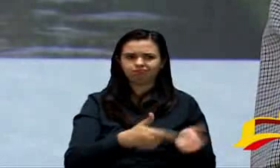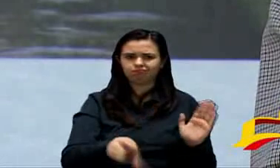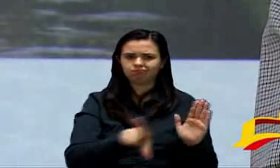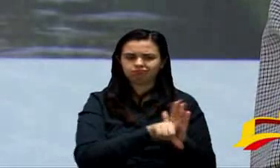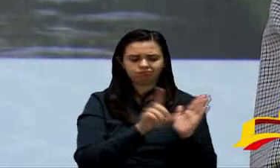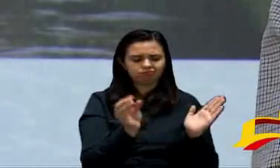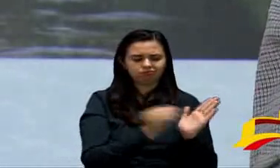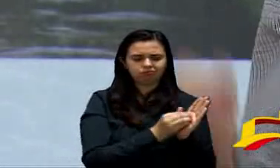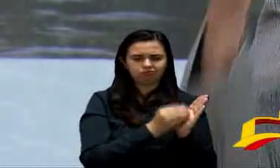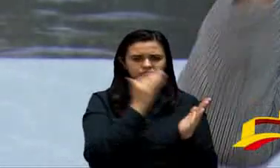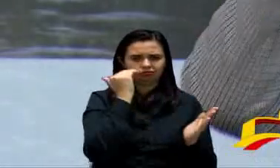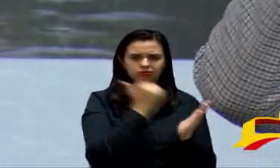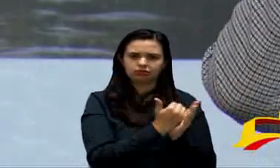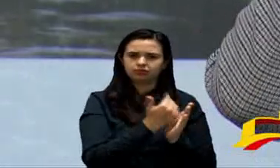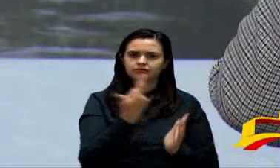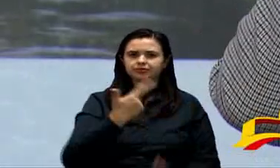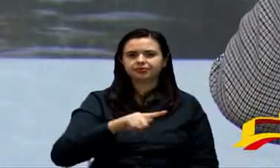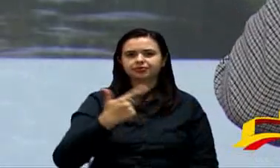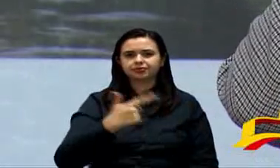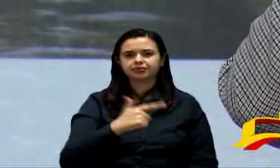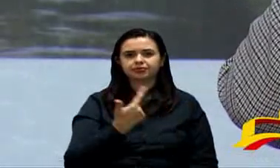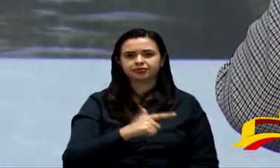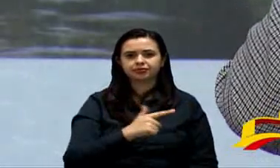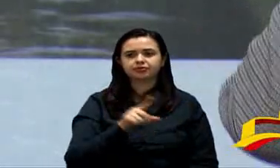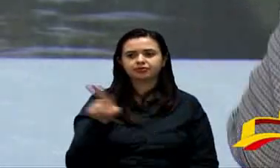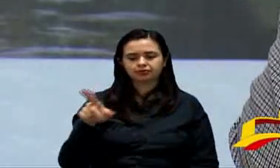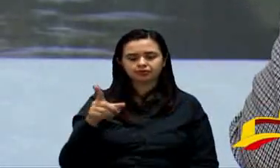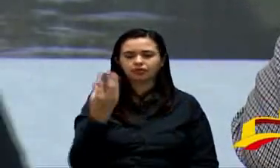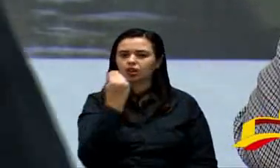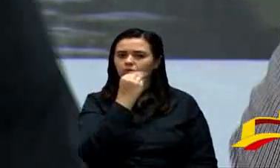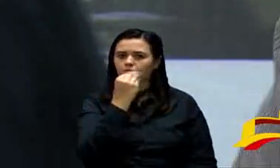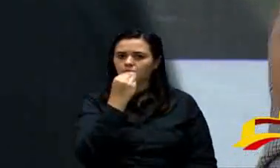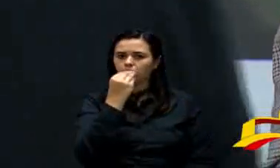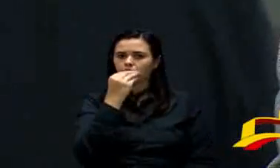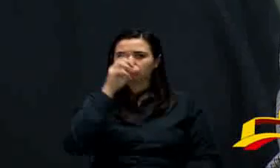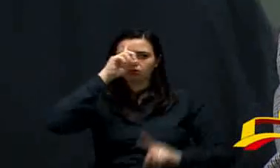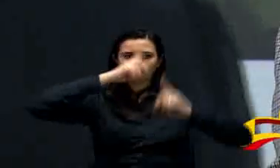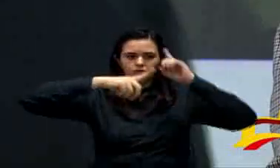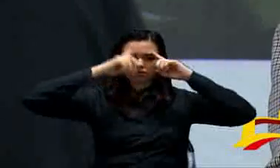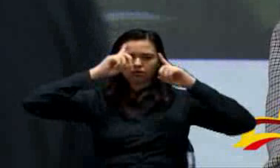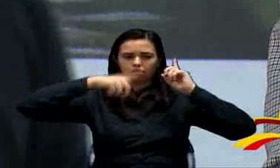em evidente abuso de poderes